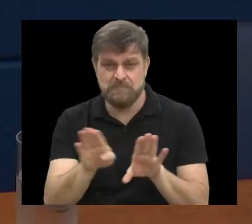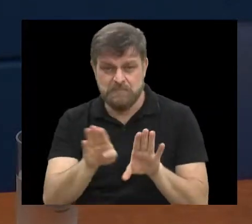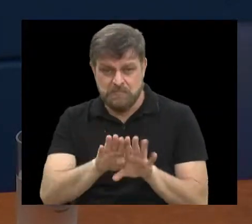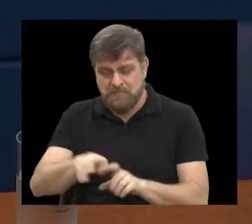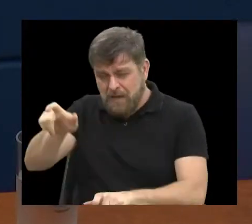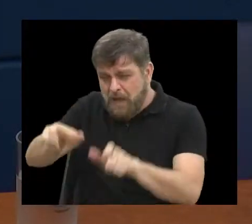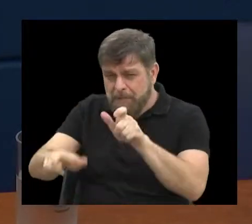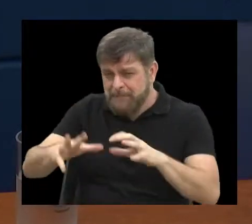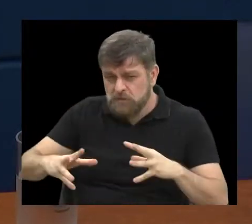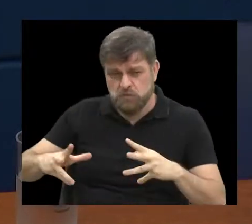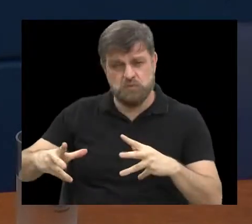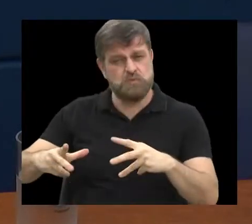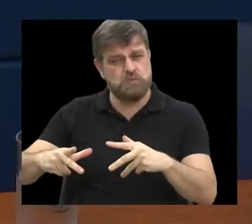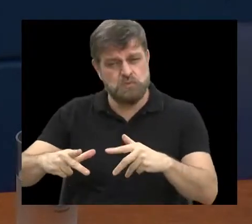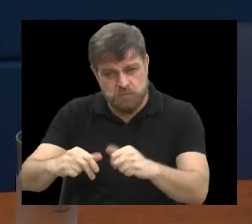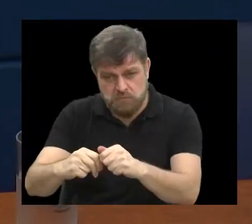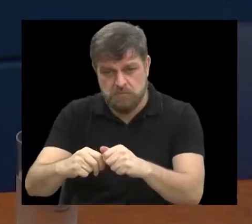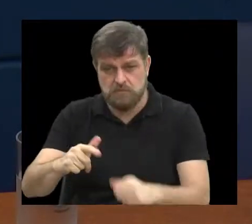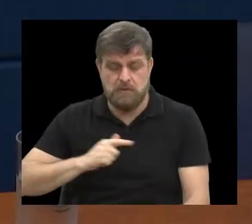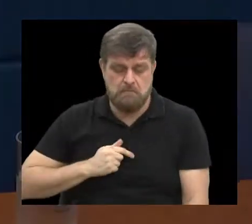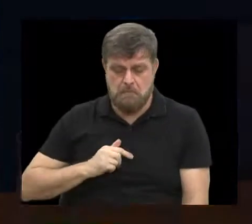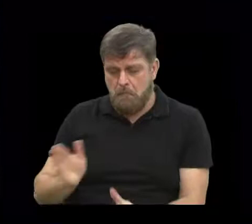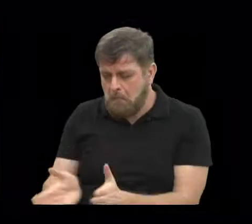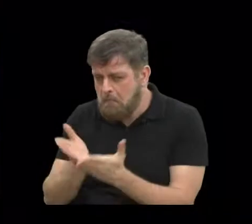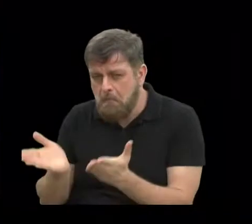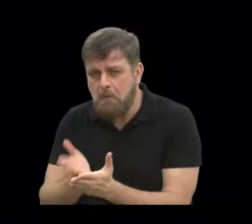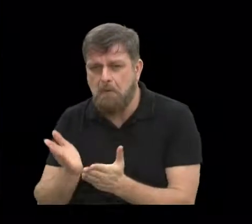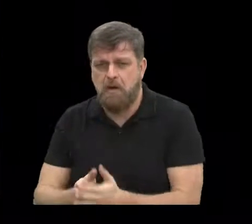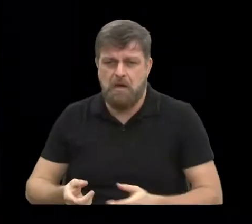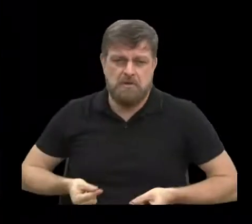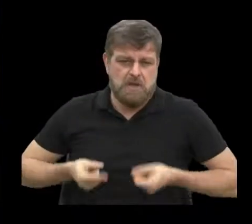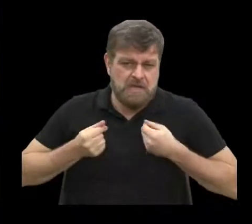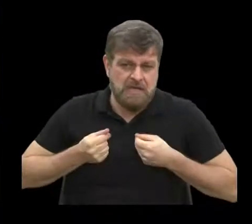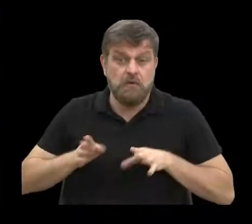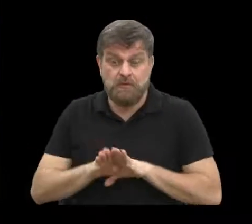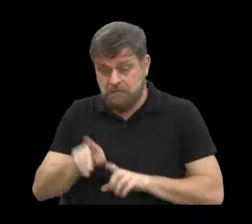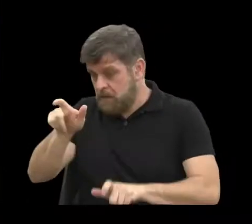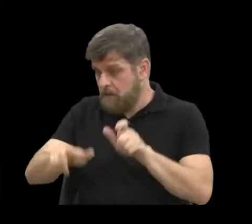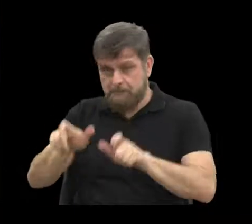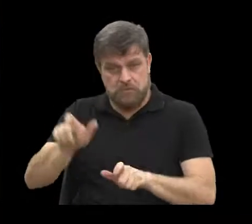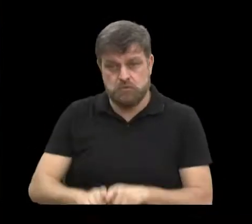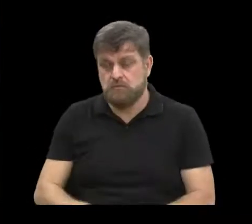todas as pessoas, independentemente de classe social e sem necessidade